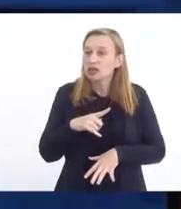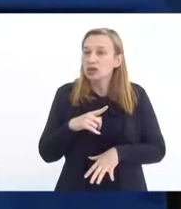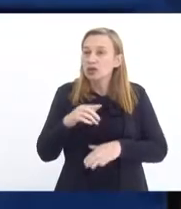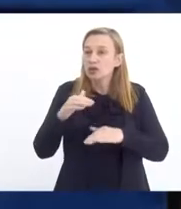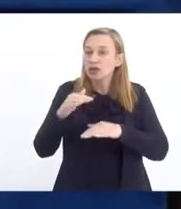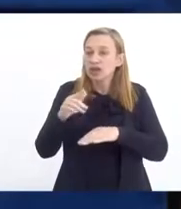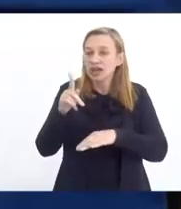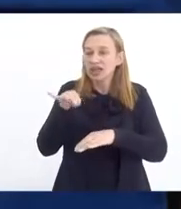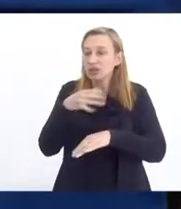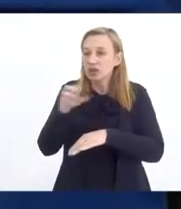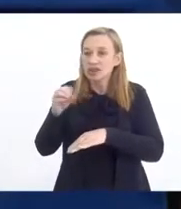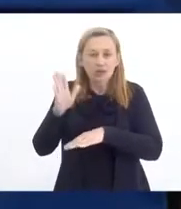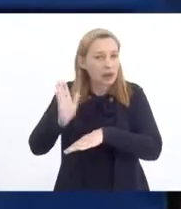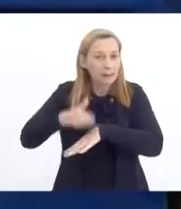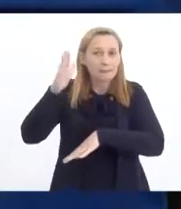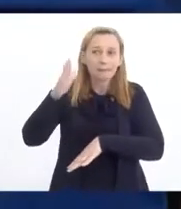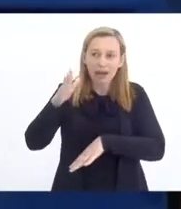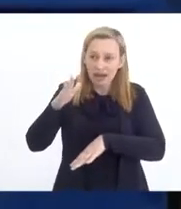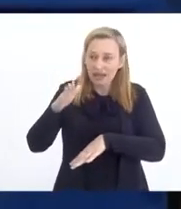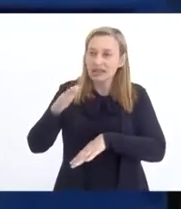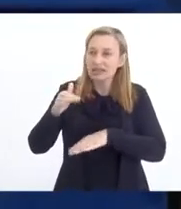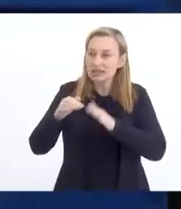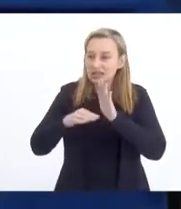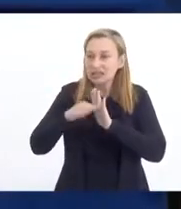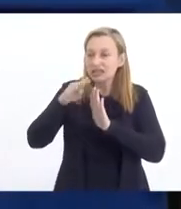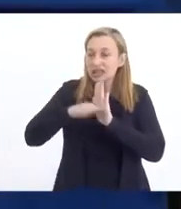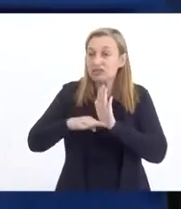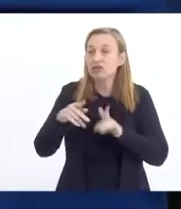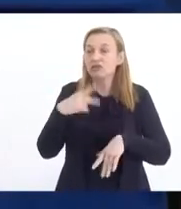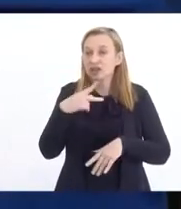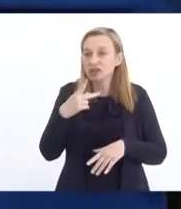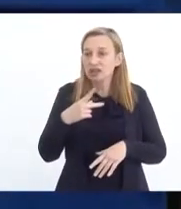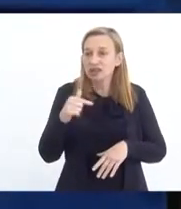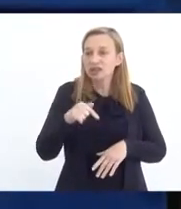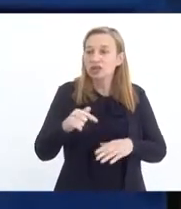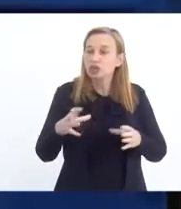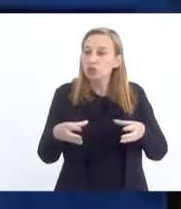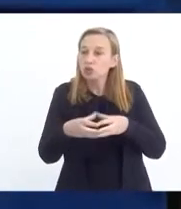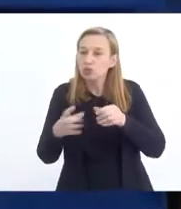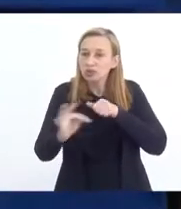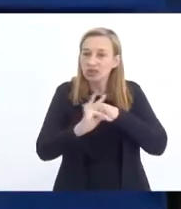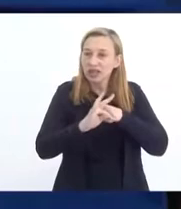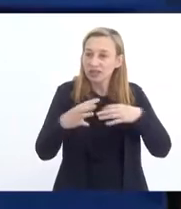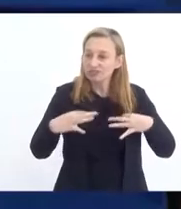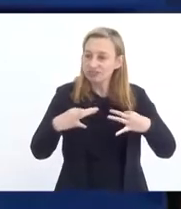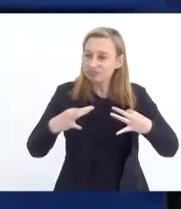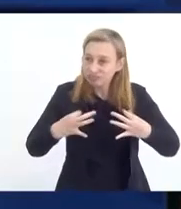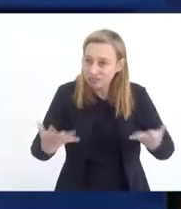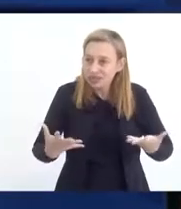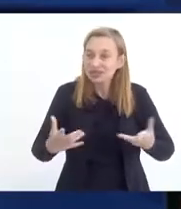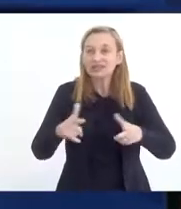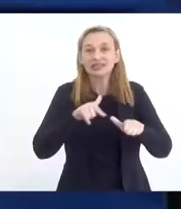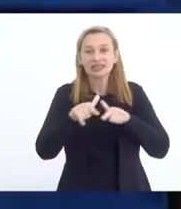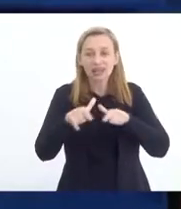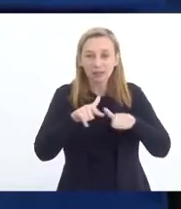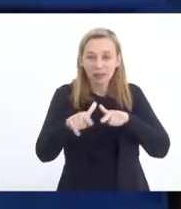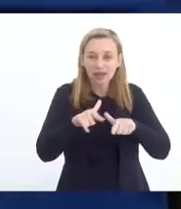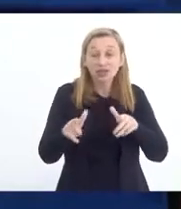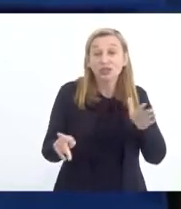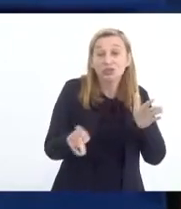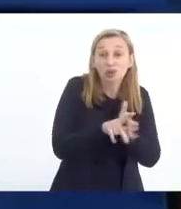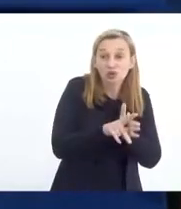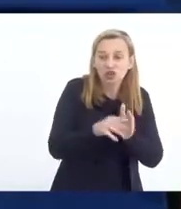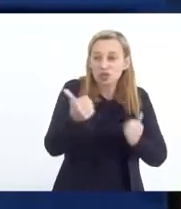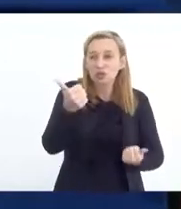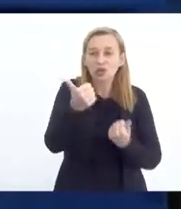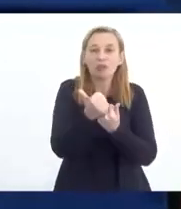a mais do que foi concursado, então nós estamos colocando aqui o nosso corpo técnico à disposição nesses trabalhos, desses projetos, no